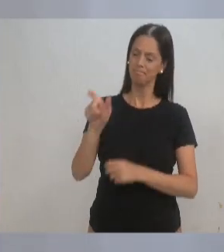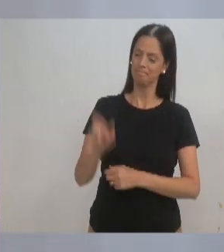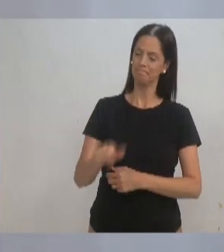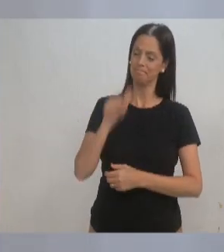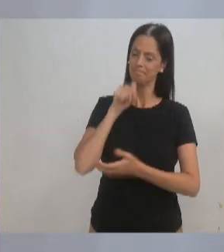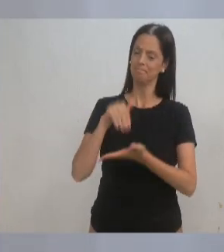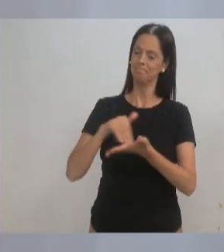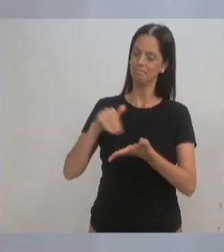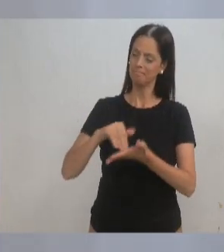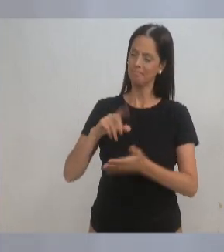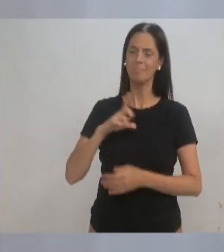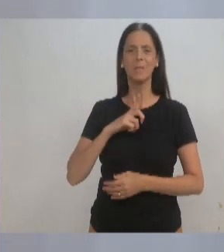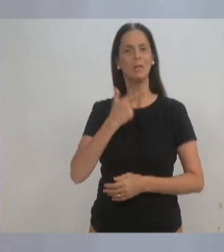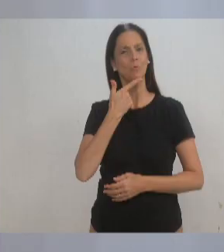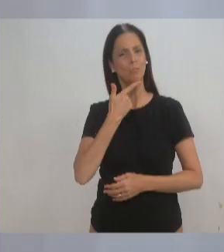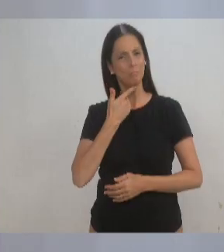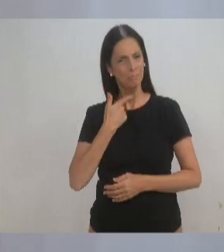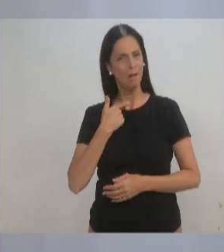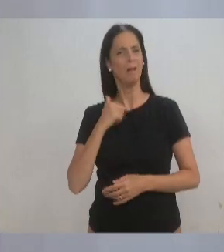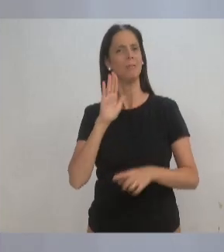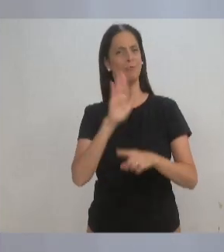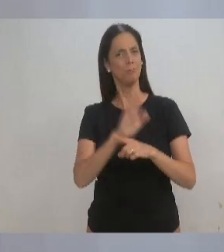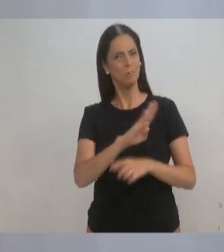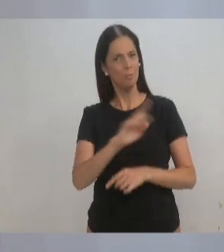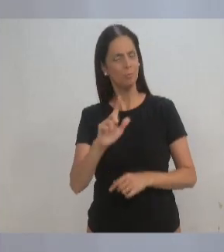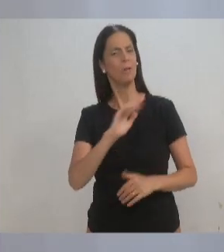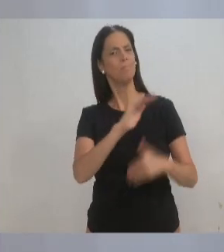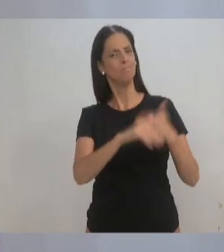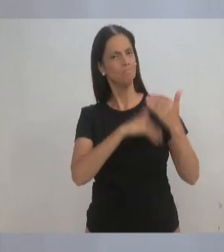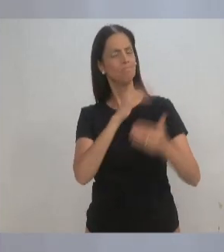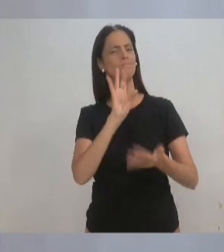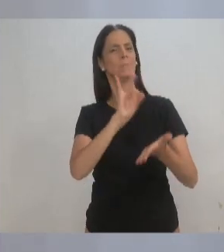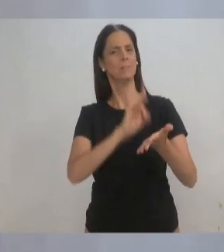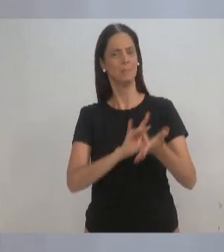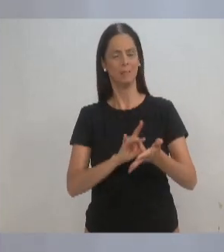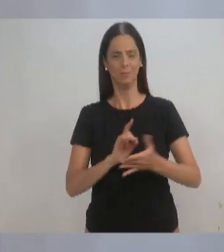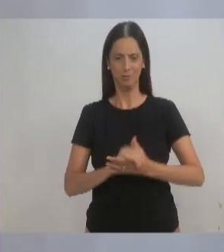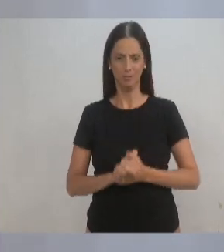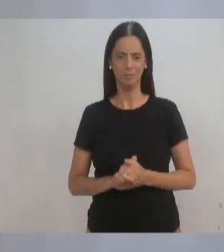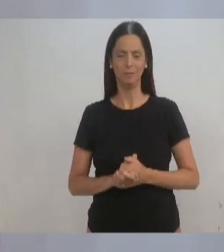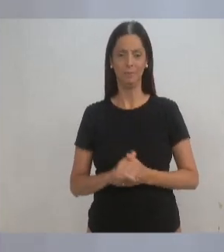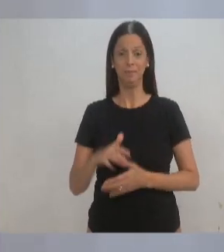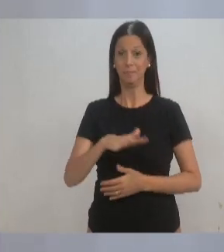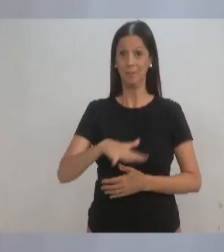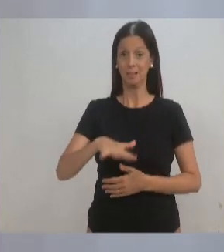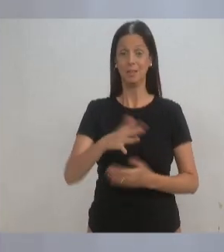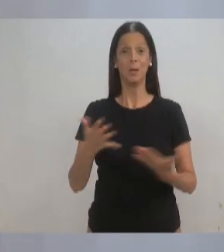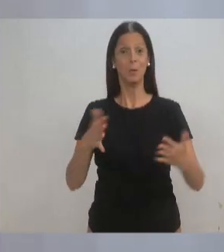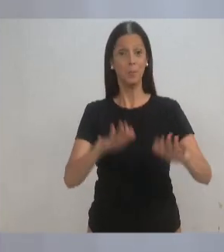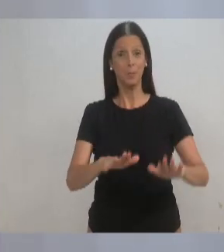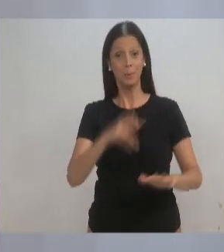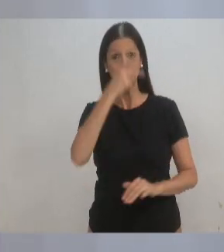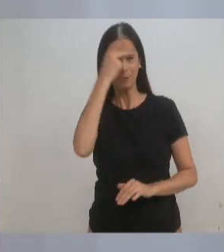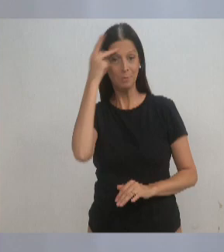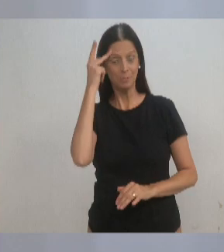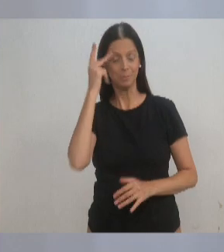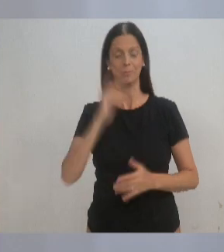Bruna tem de fazer acontecer aqui nessa cidade, na questão da inclusão das